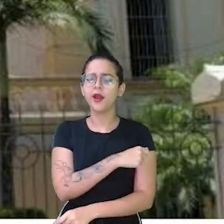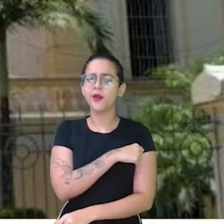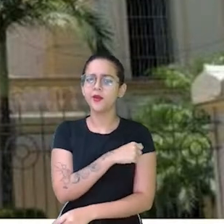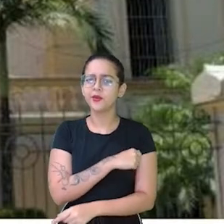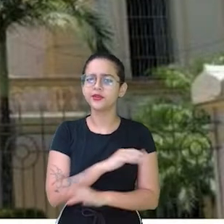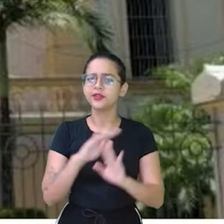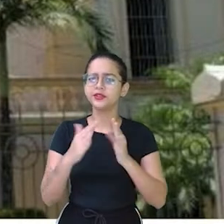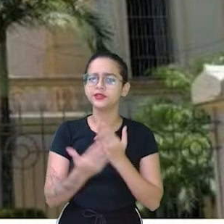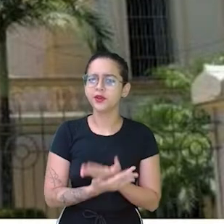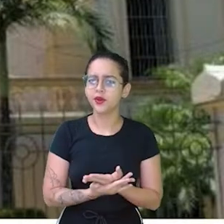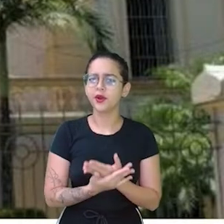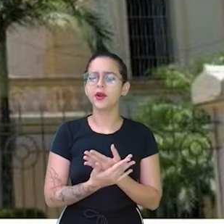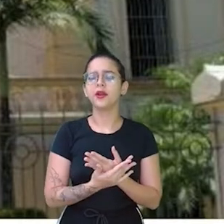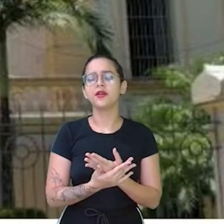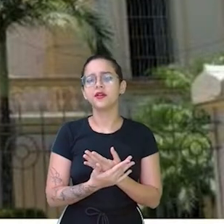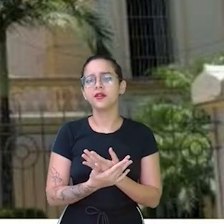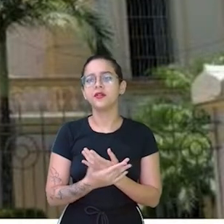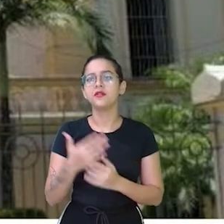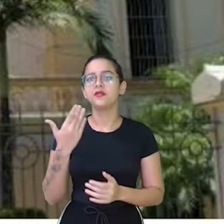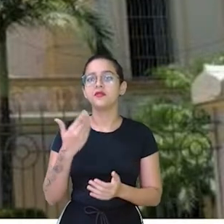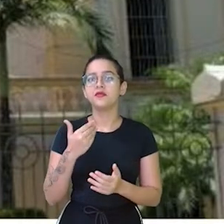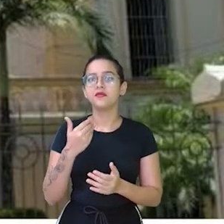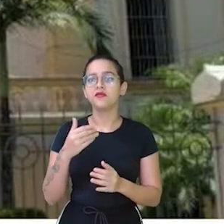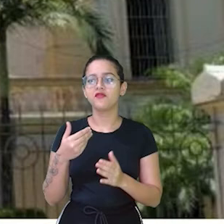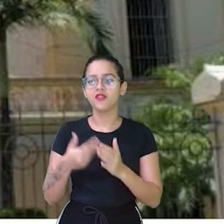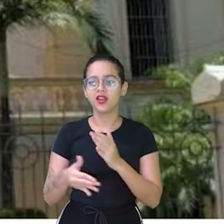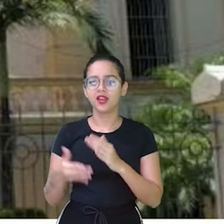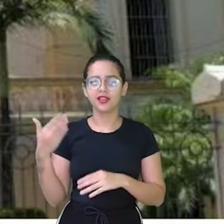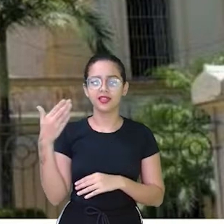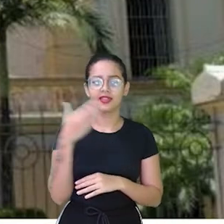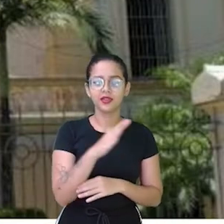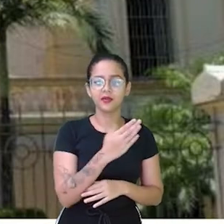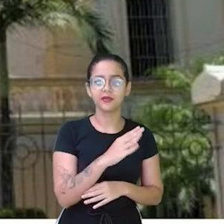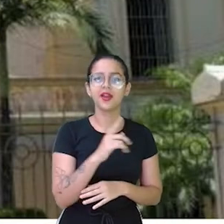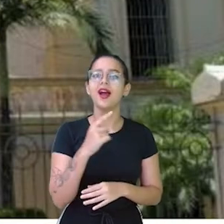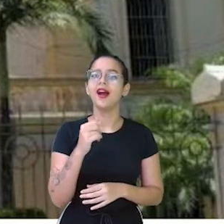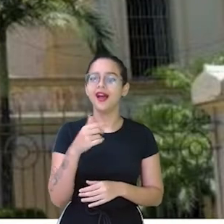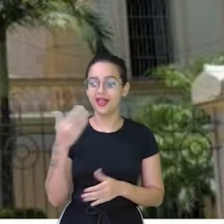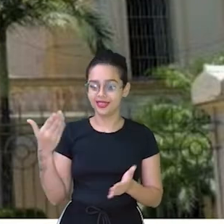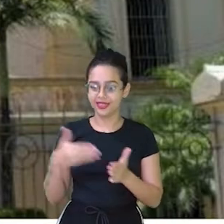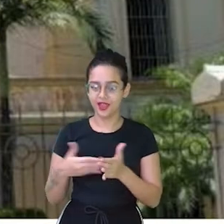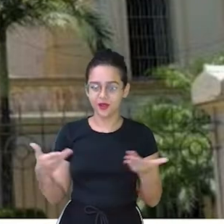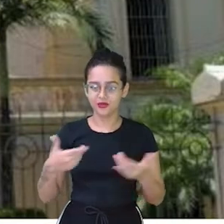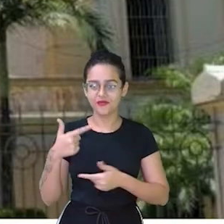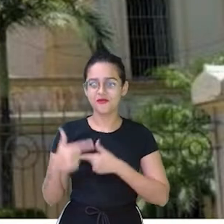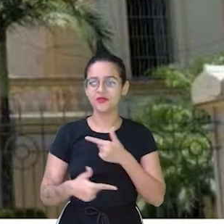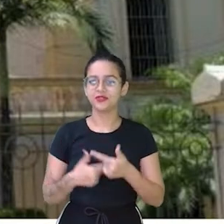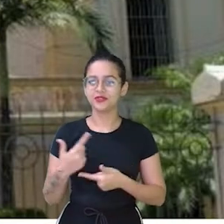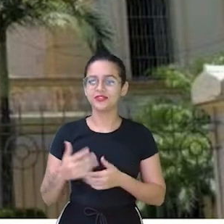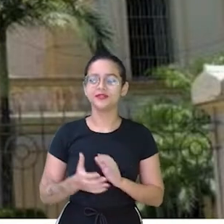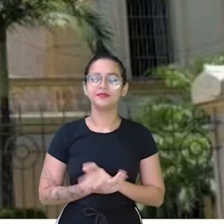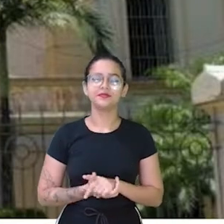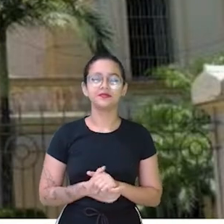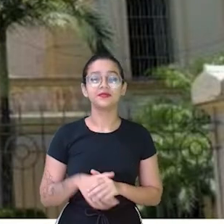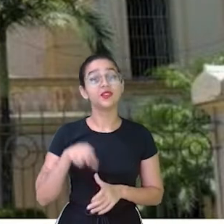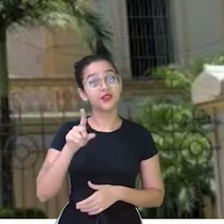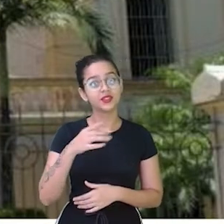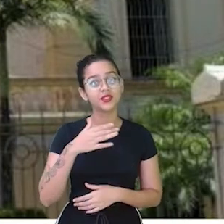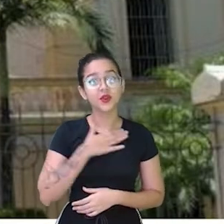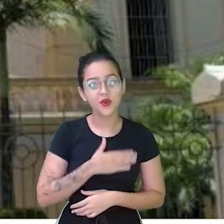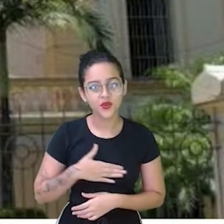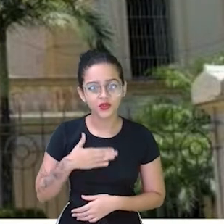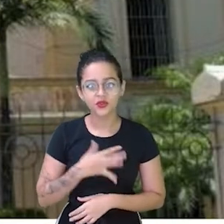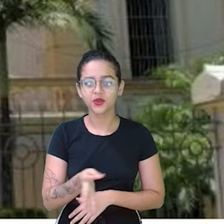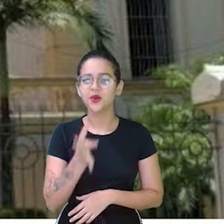escola matassem aula. E eu acho que isso está funcionando até hoje, hein? E aí, você gostou de conhecer